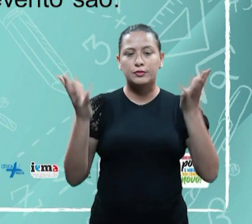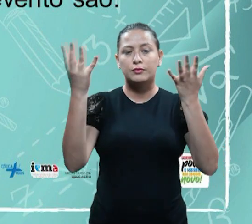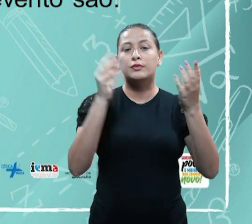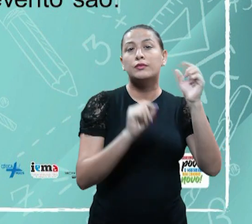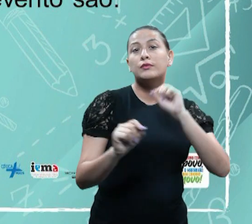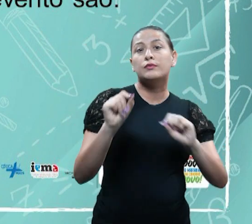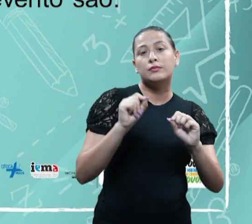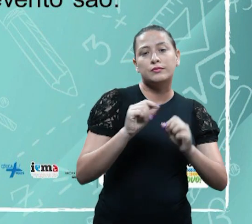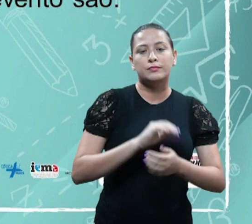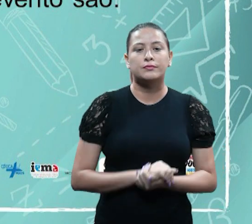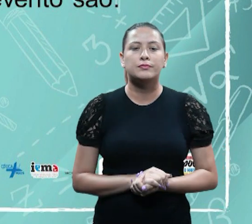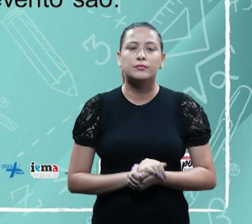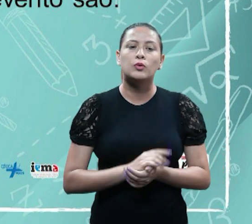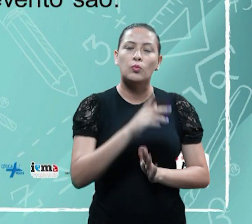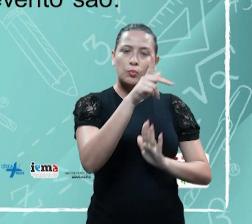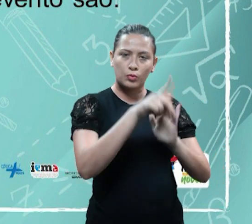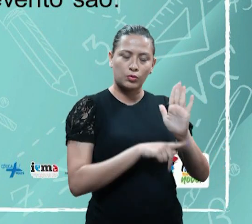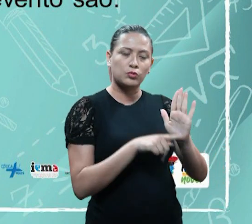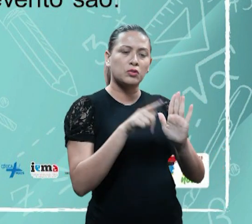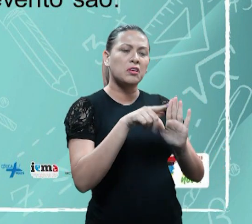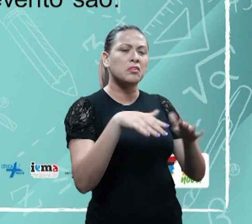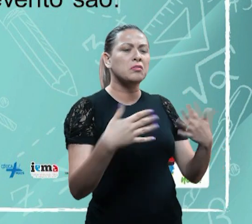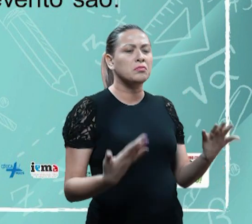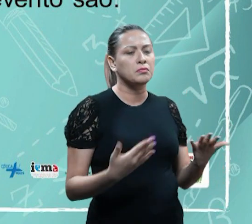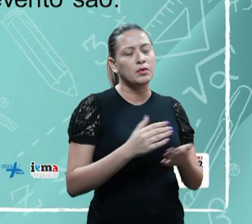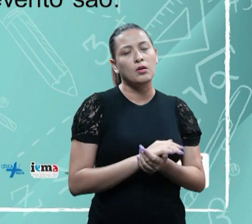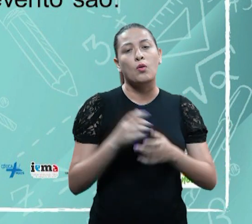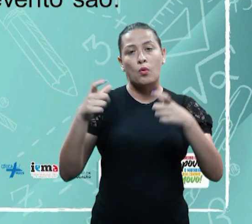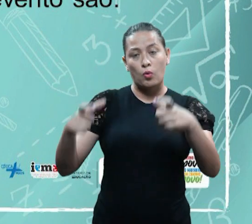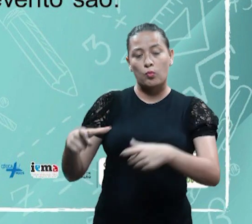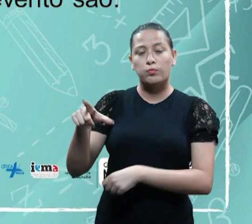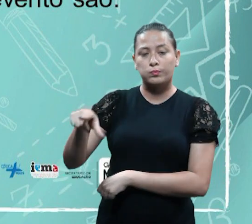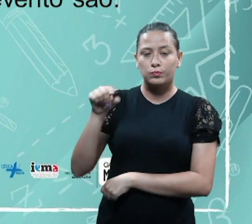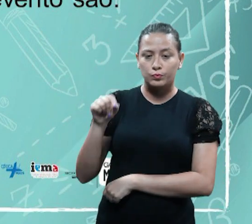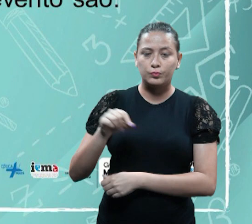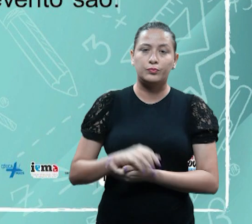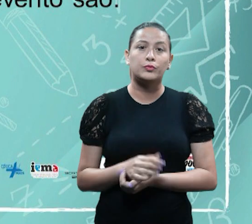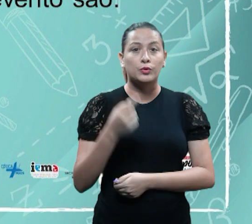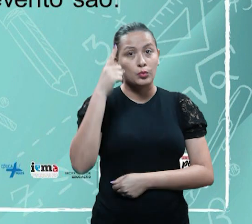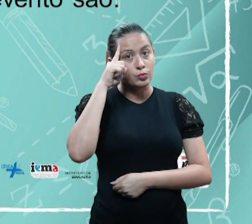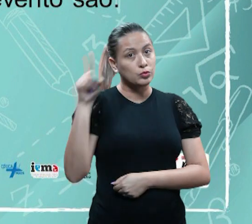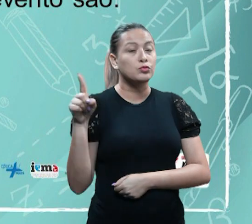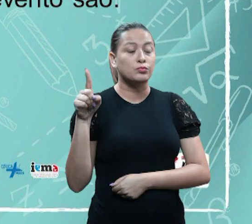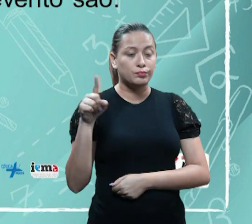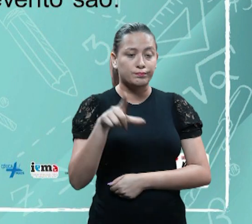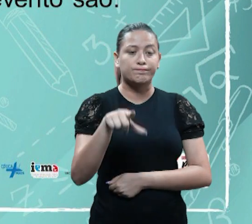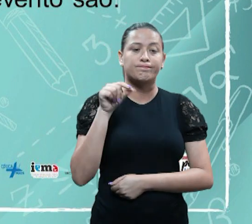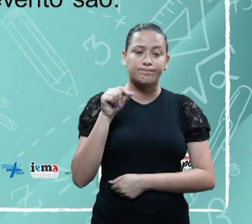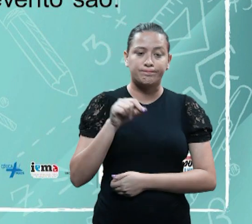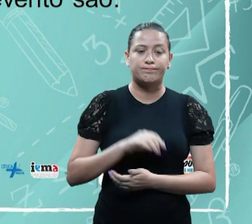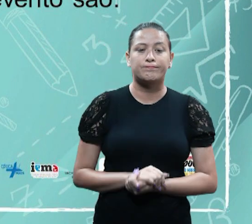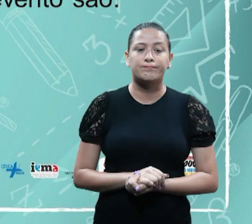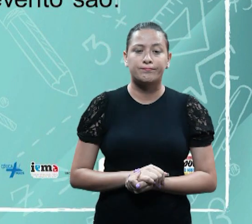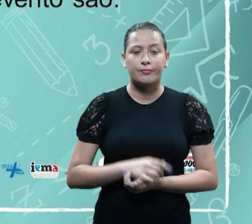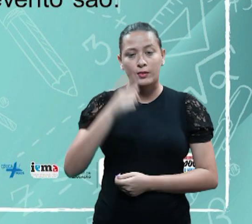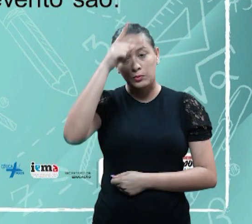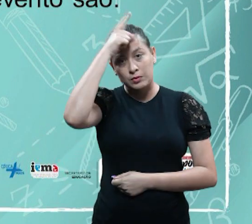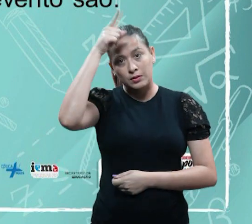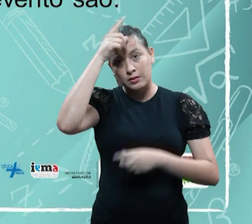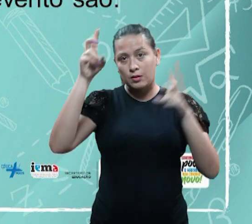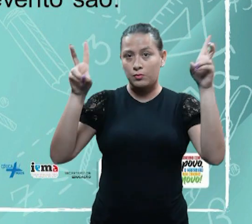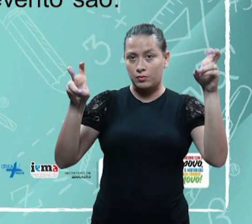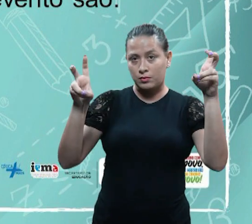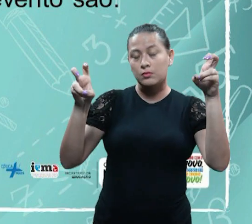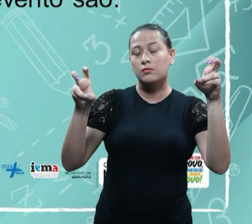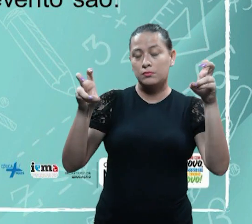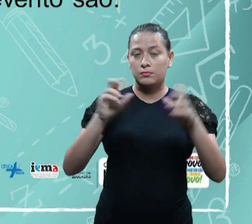definir o projeto, a escolha do local, a definição da data, a elaboração do